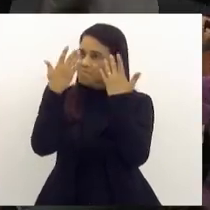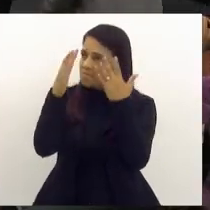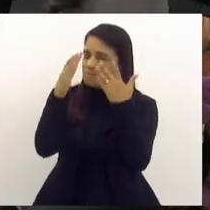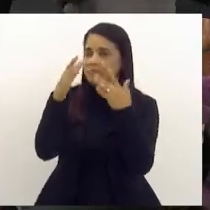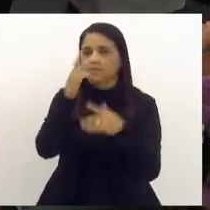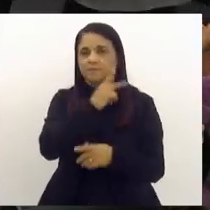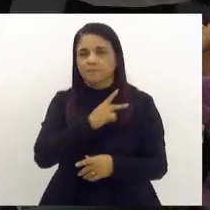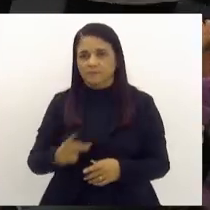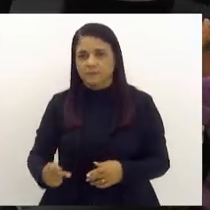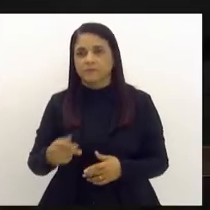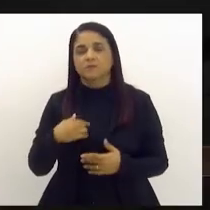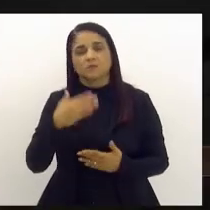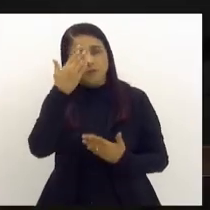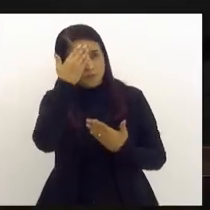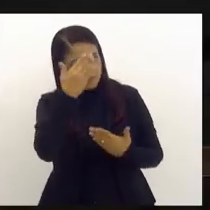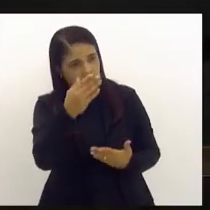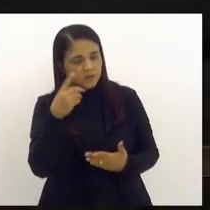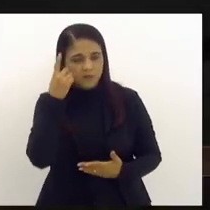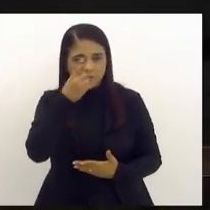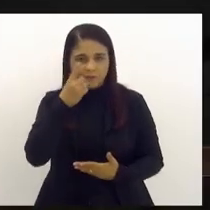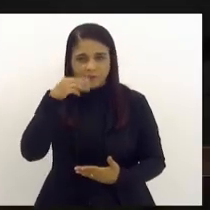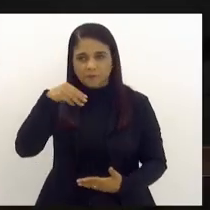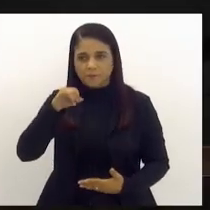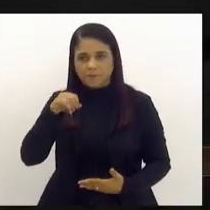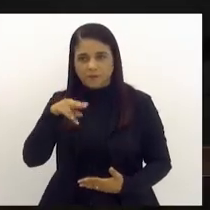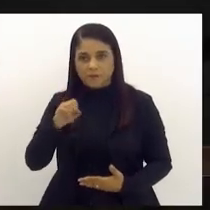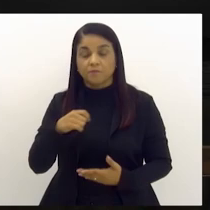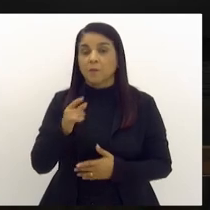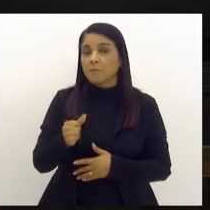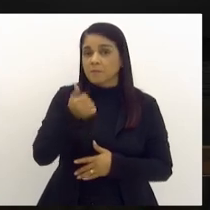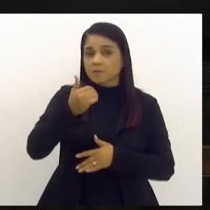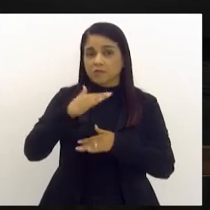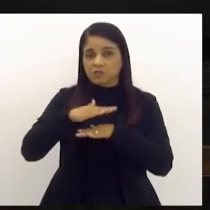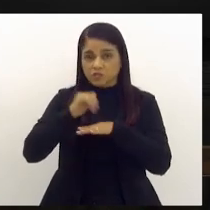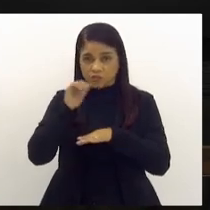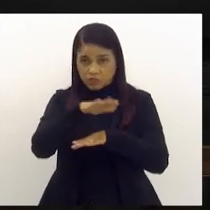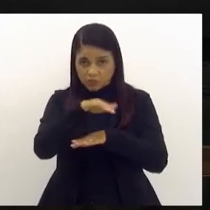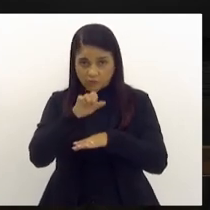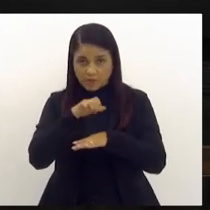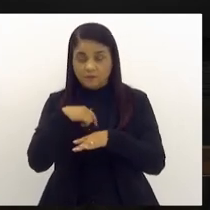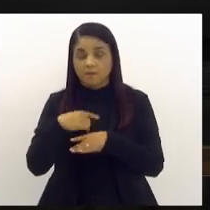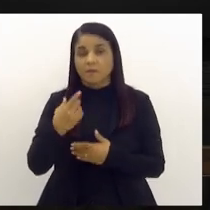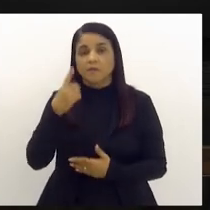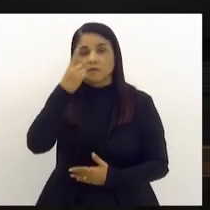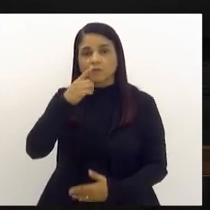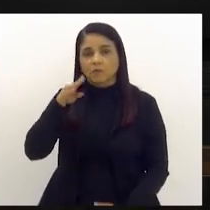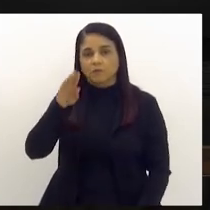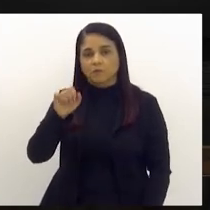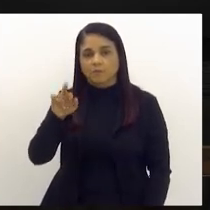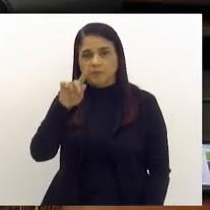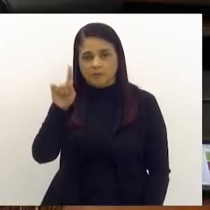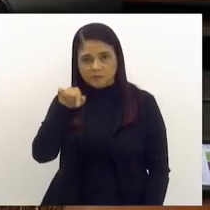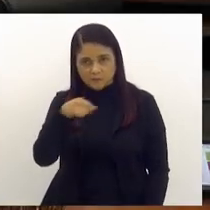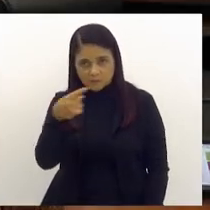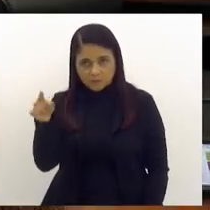Muito obrigado, deputado Mink. A presidência procede à primeira chamada. Deputado Brazão, por gentileza.